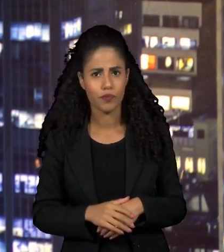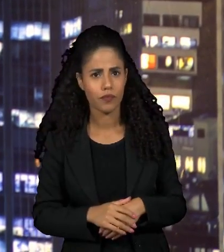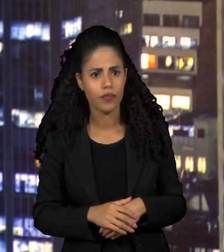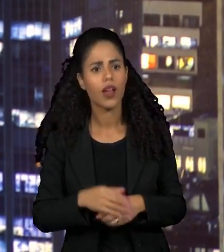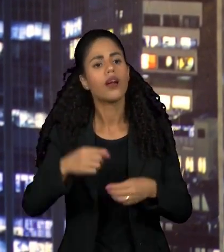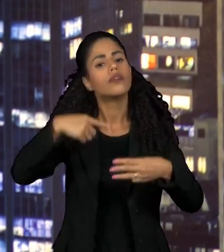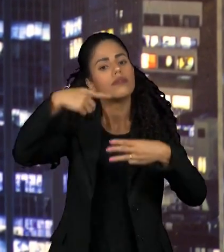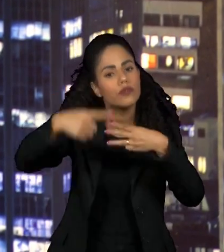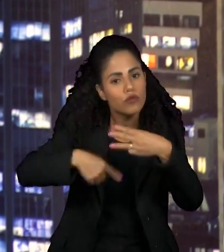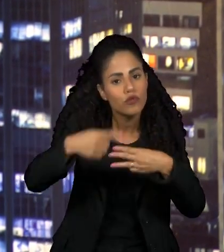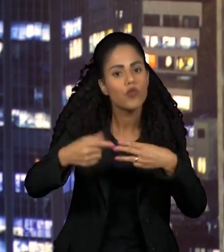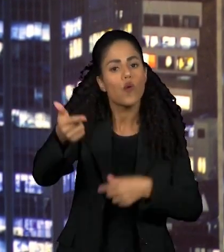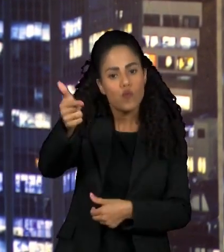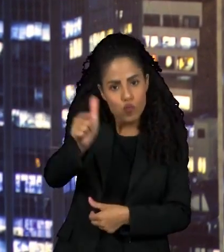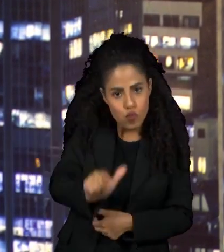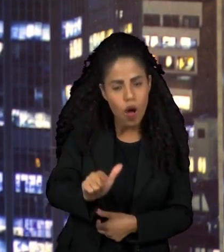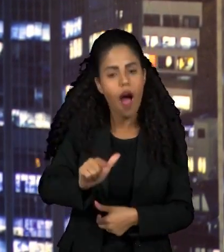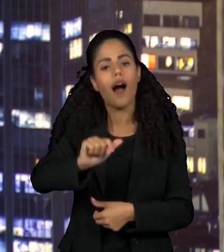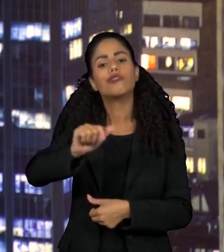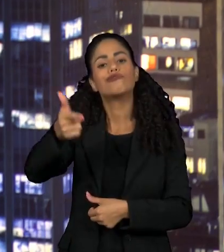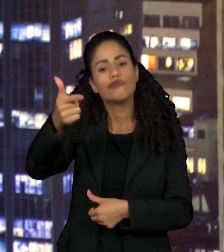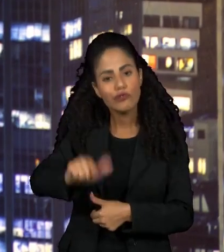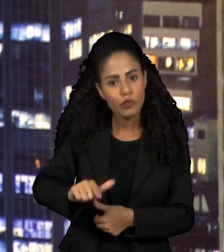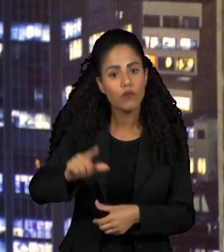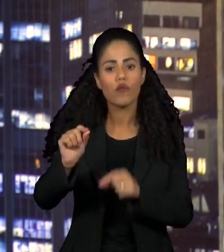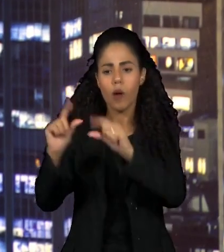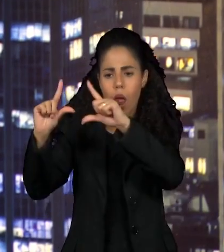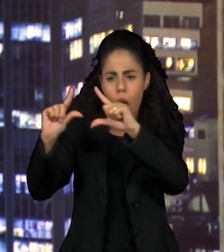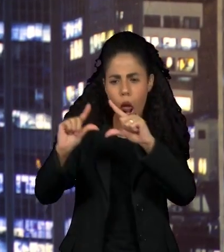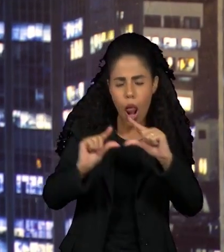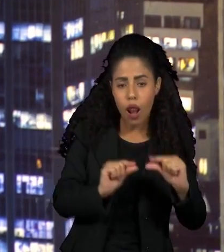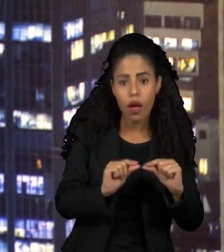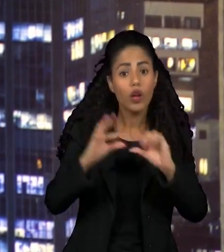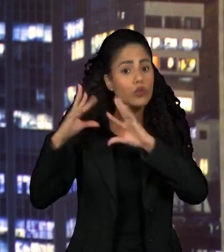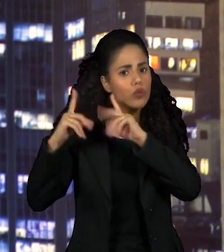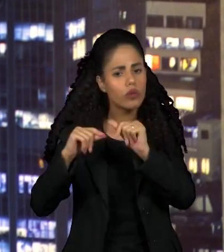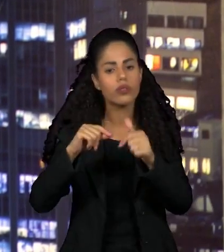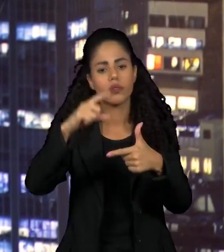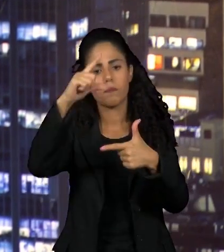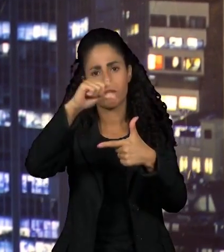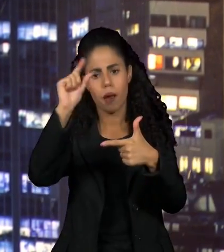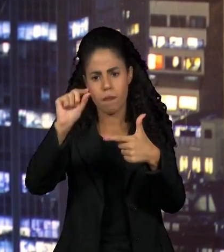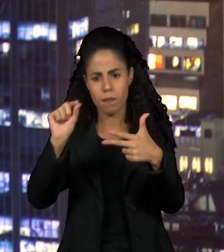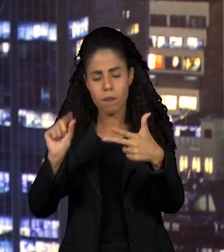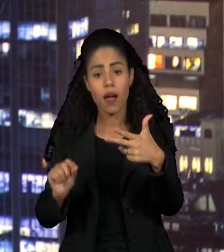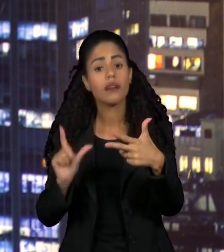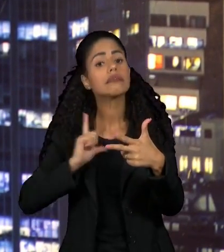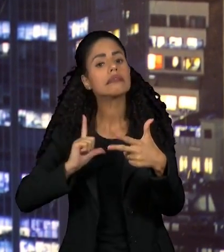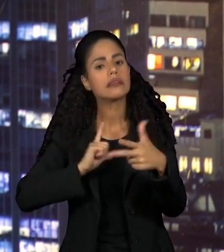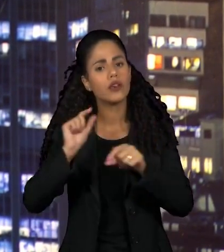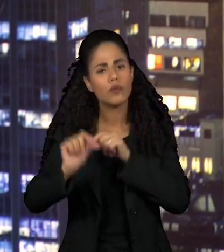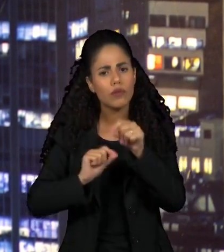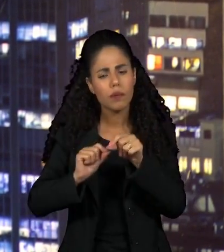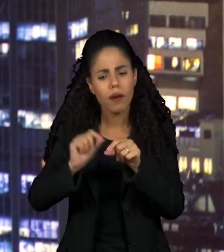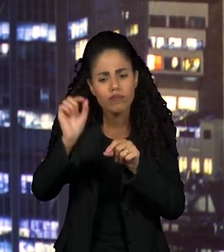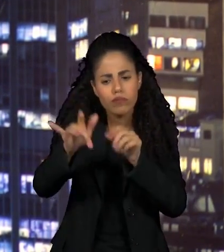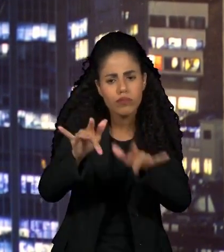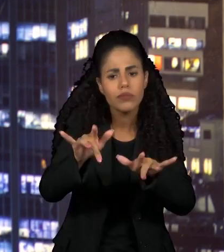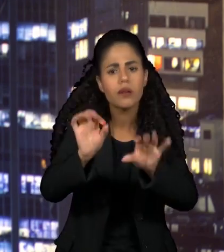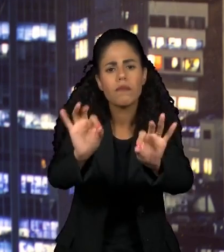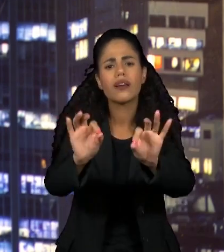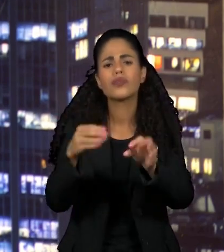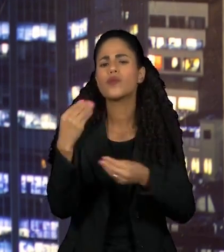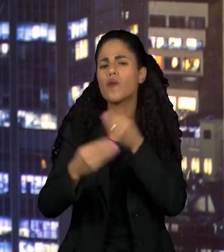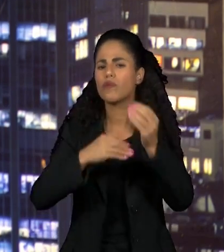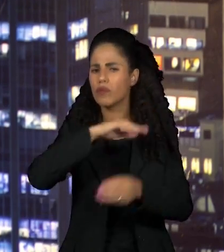Reciclar, reutilizar, reaproveitar, reduzir. São todas alternativas para descarte do plástico. Mas o que o brasileiro faz